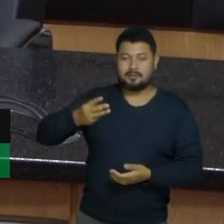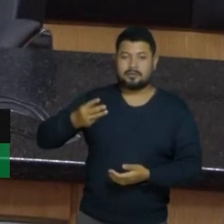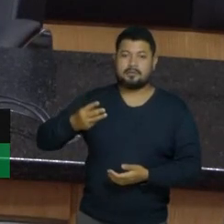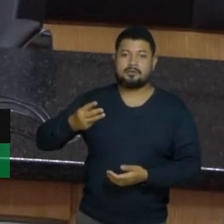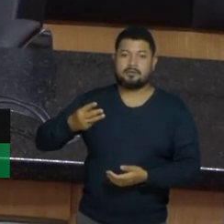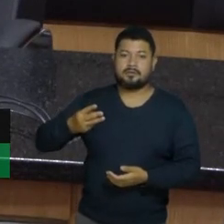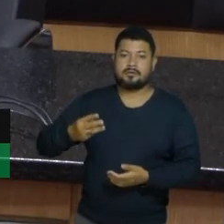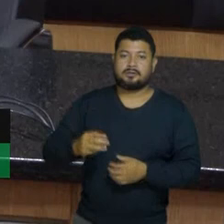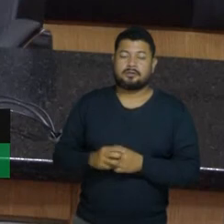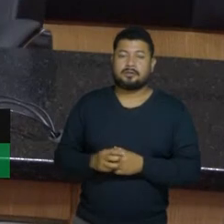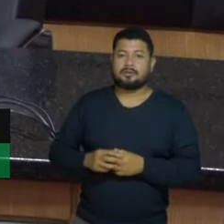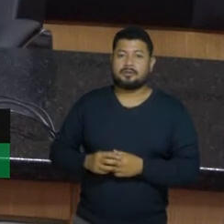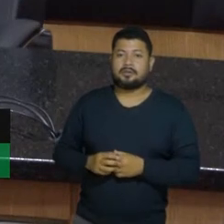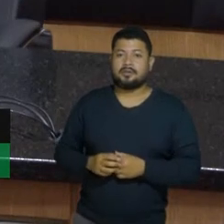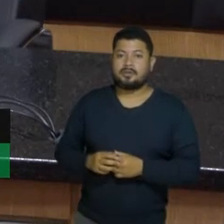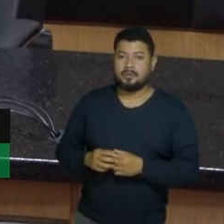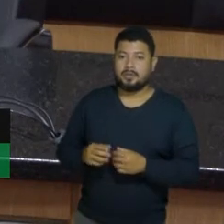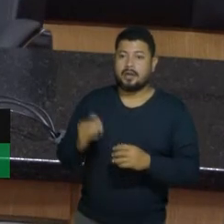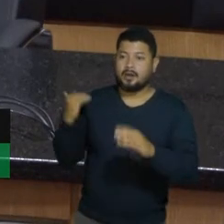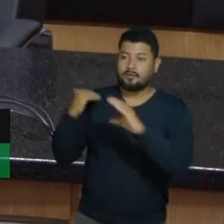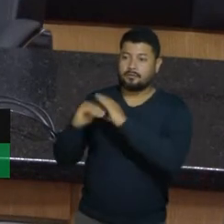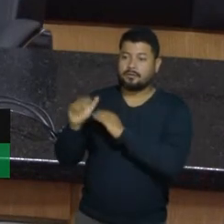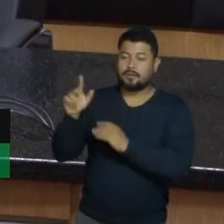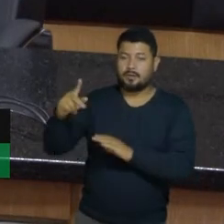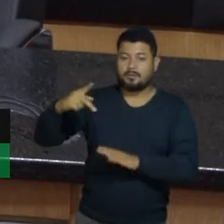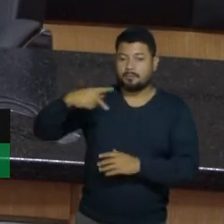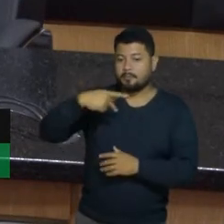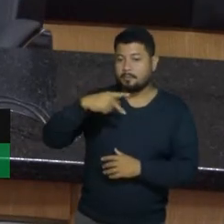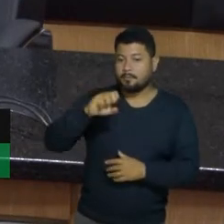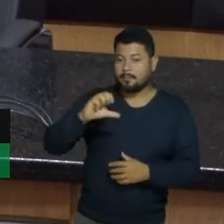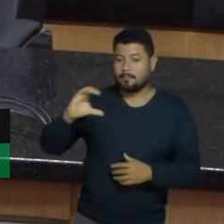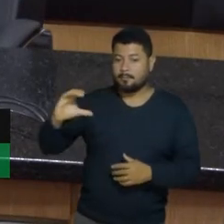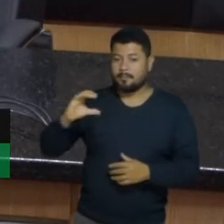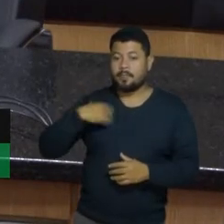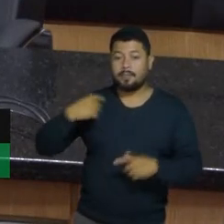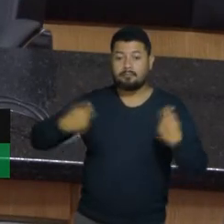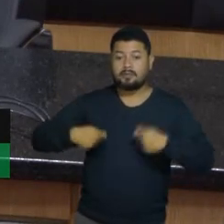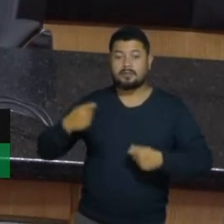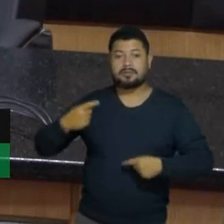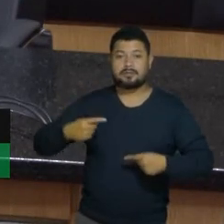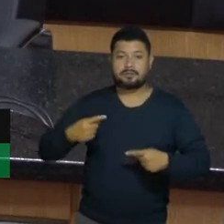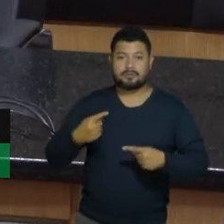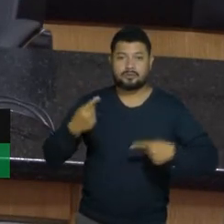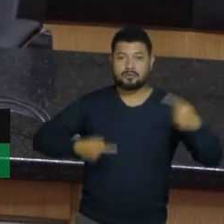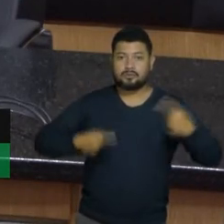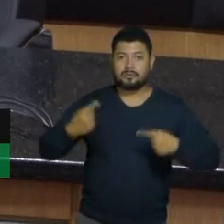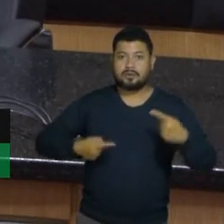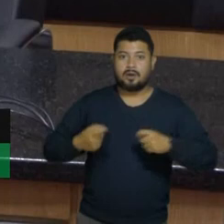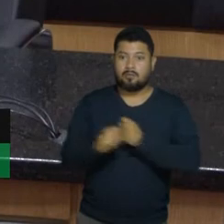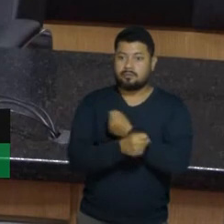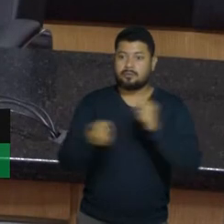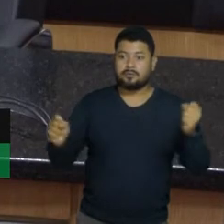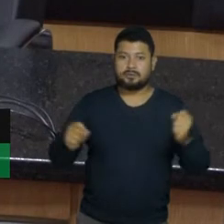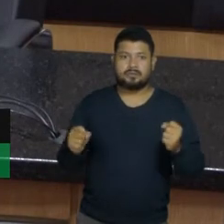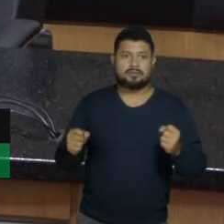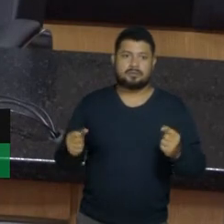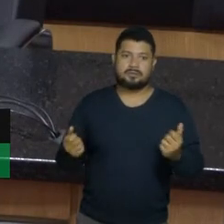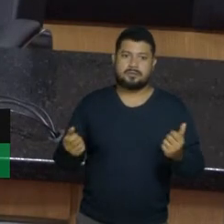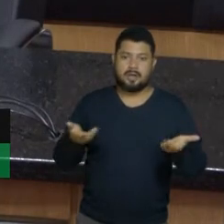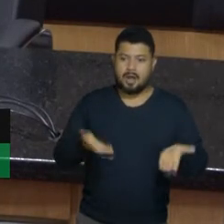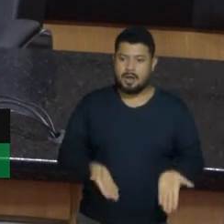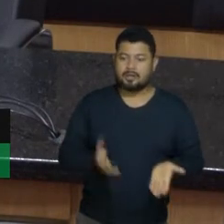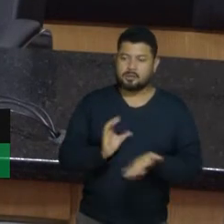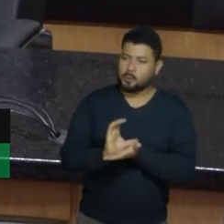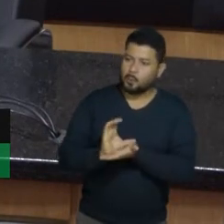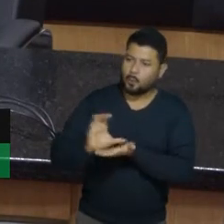para Brasília e vire uma PEC. Mas a gente precisa discutir que é realmente um absurdo o quanto de dinheiro que é roubado dos catarinenses vai